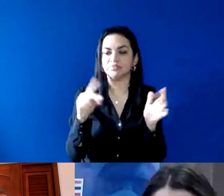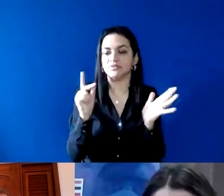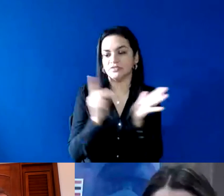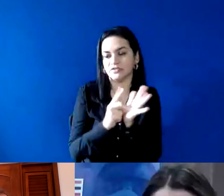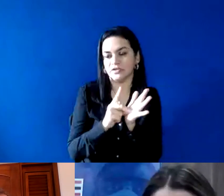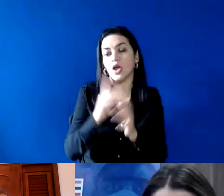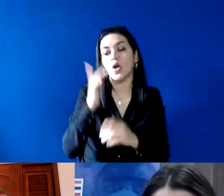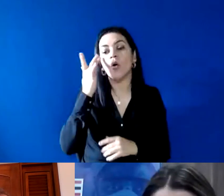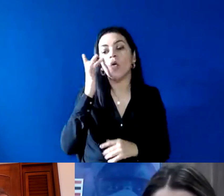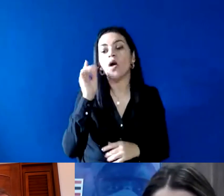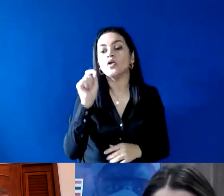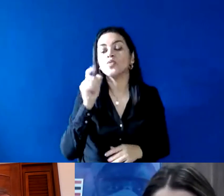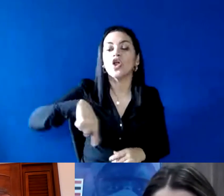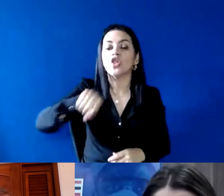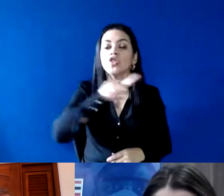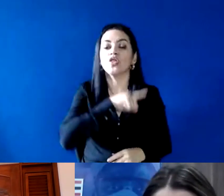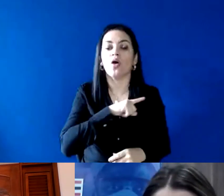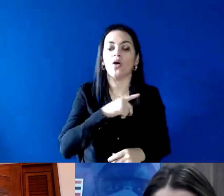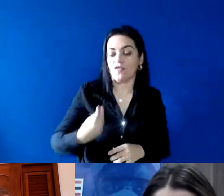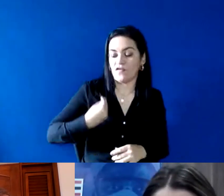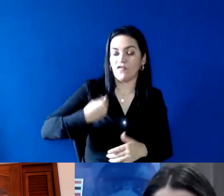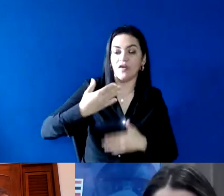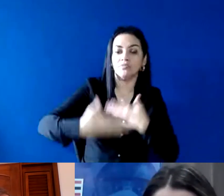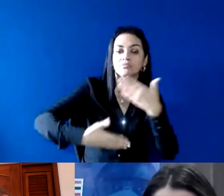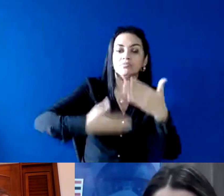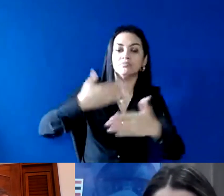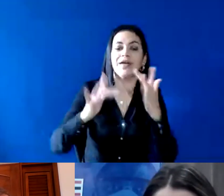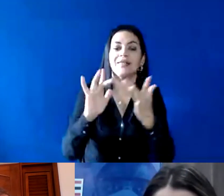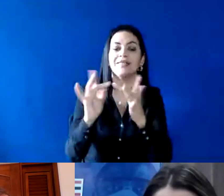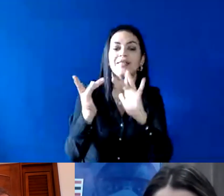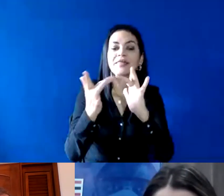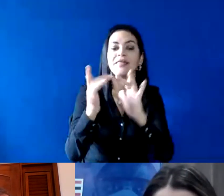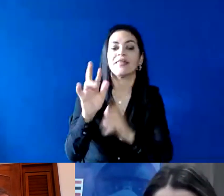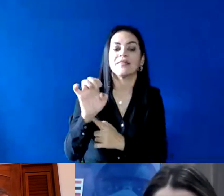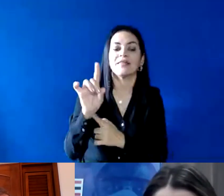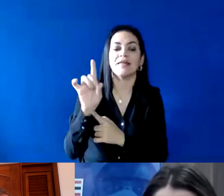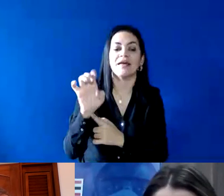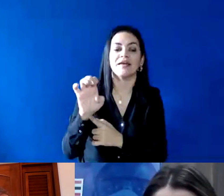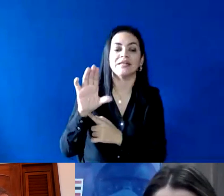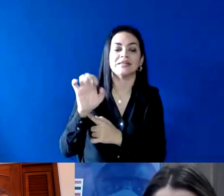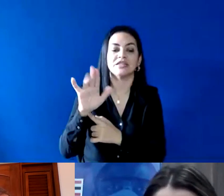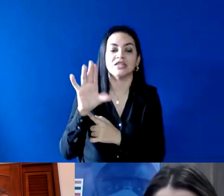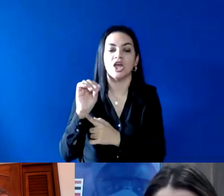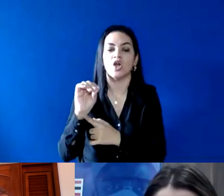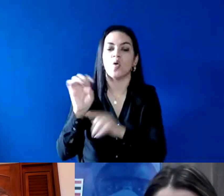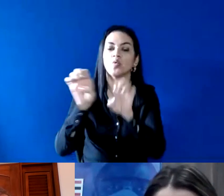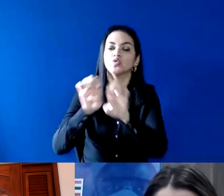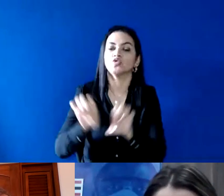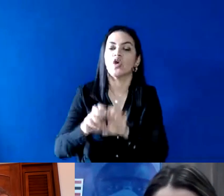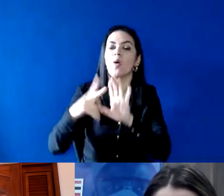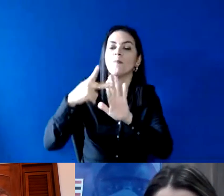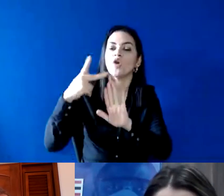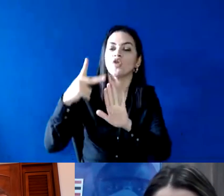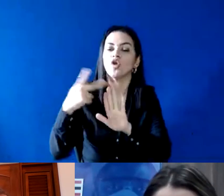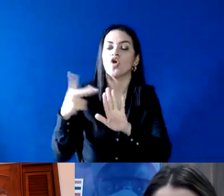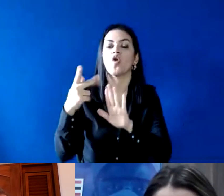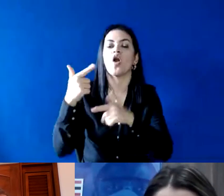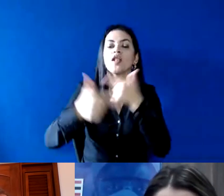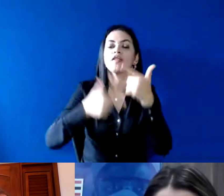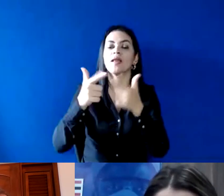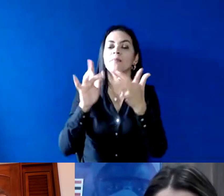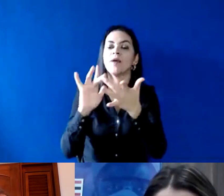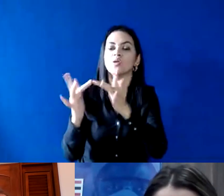que o que a gente viveu no processo de implantação da Rede Cegonha, com investimento na estruturação de protocolos, trabalho em